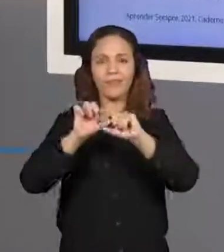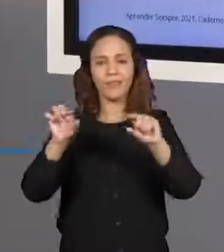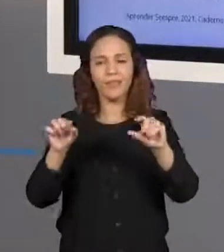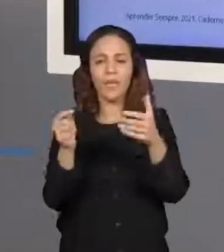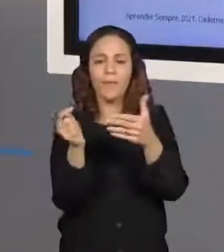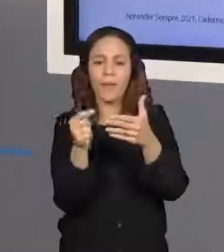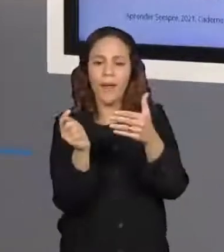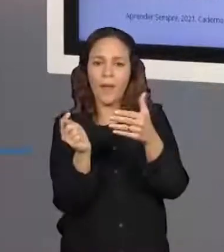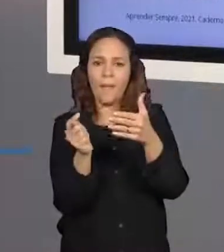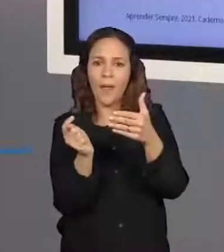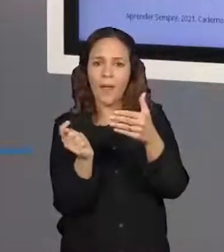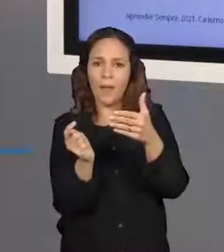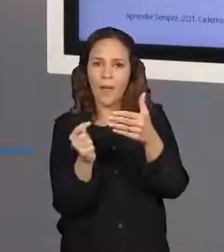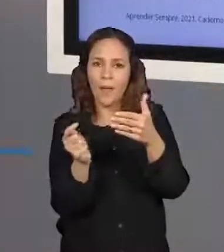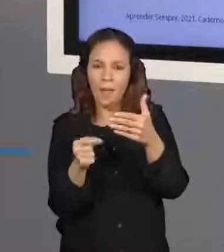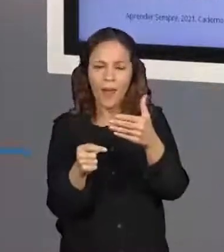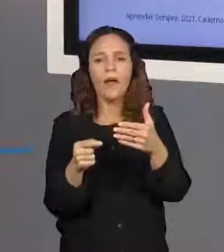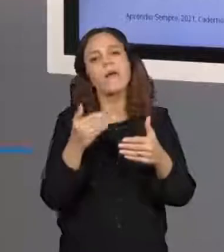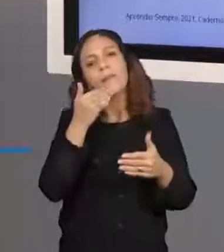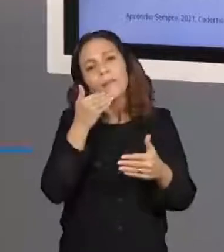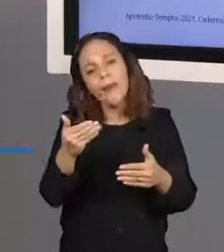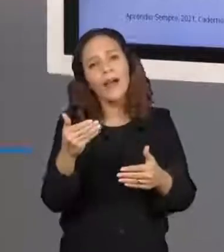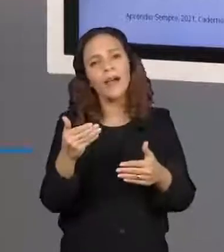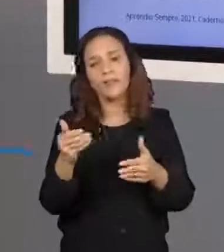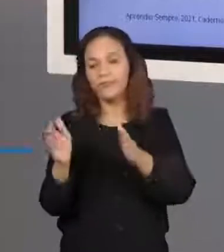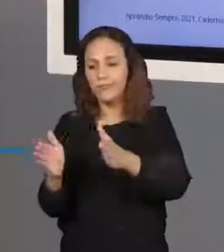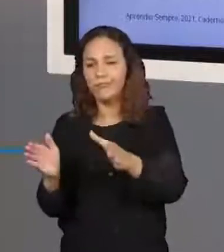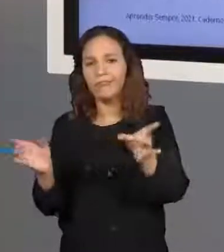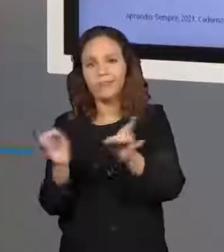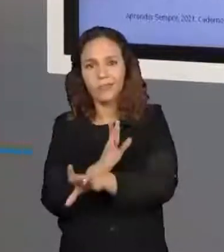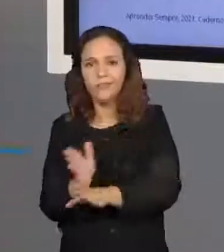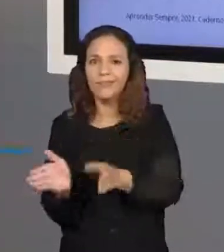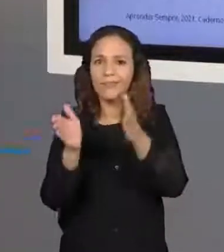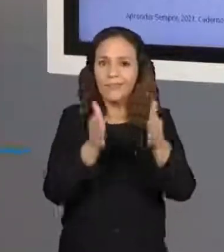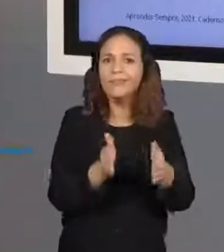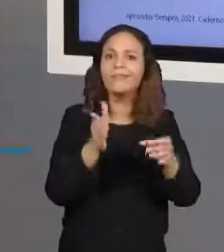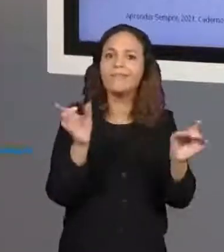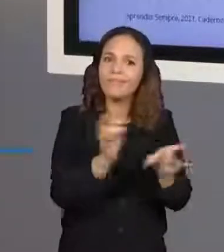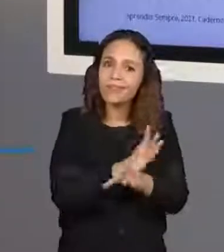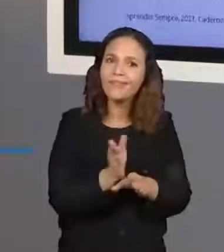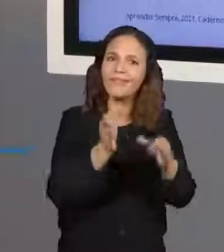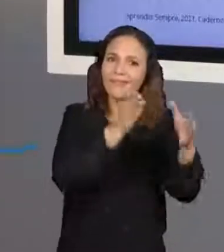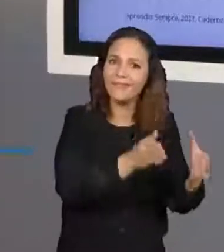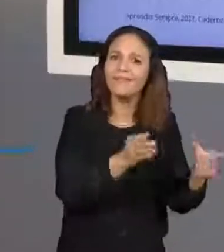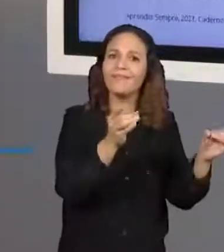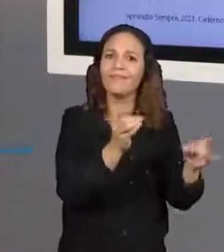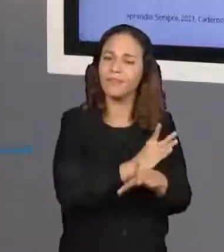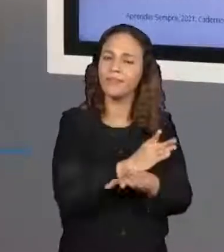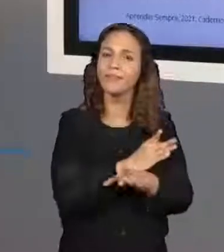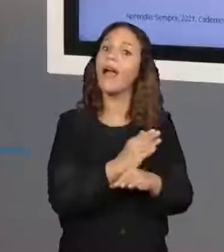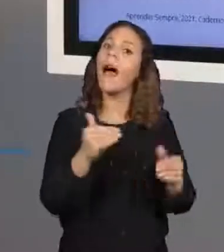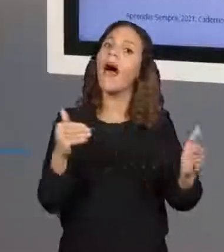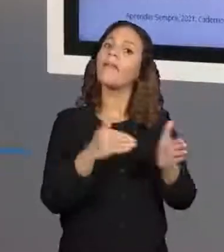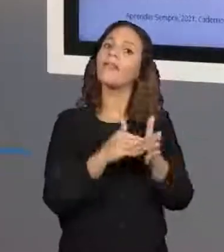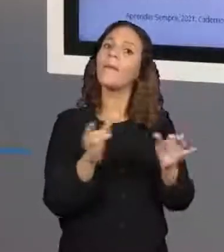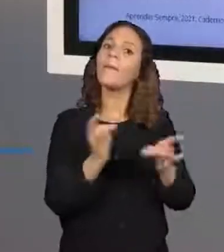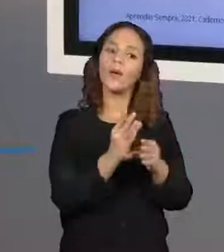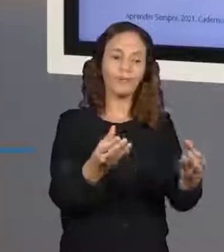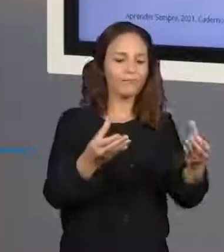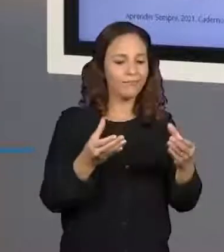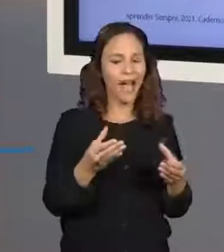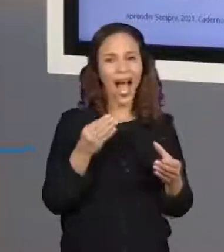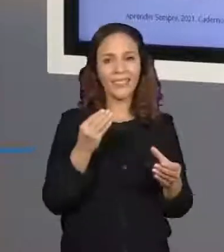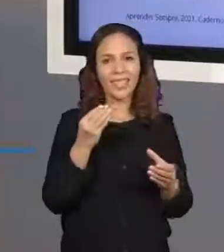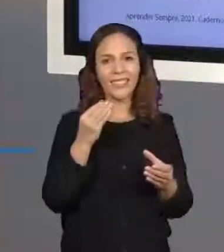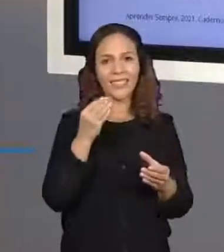passo a passo, com comandos das ações que você tem que executar no decorrer do preparo. Legal,